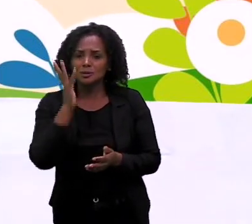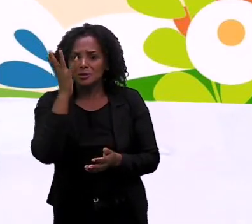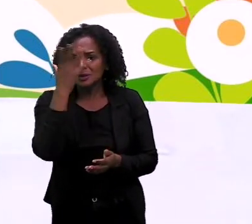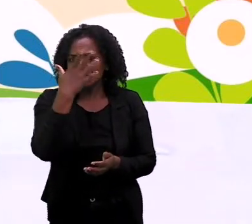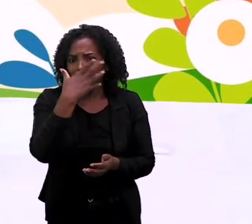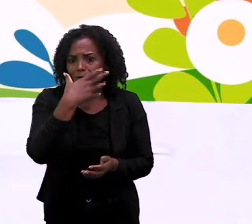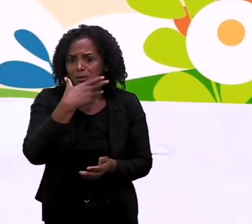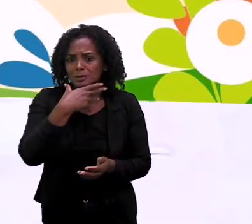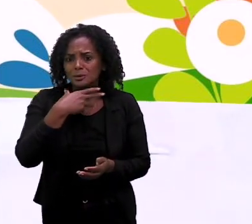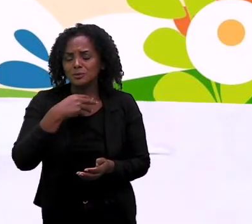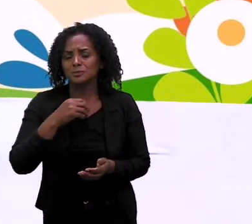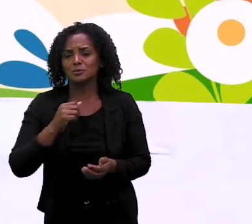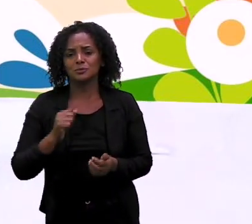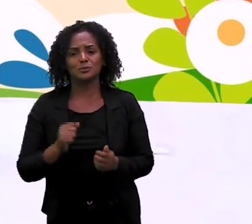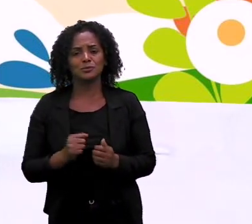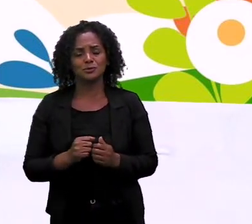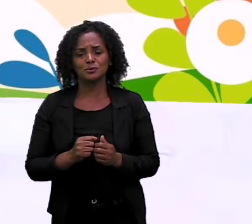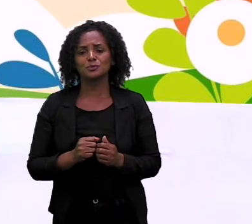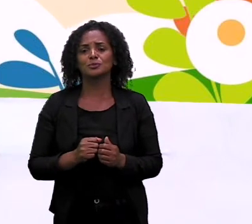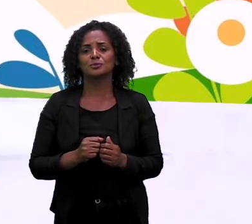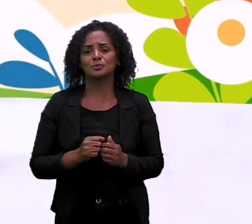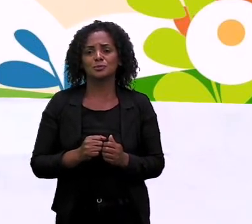Olha!